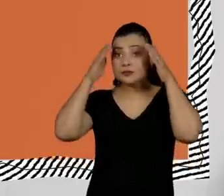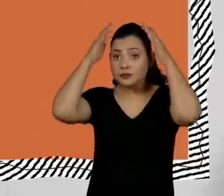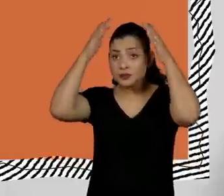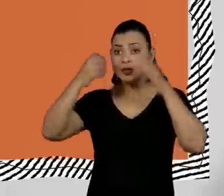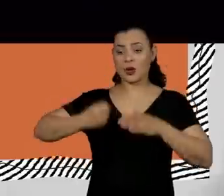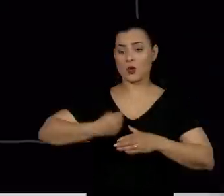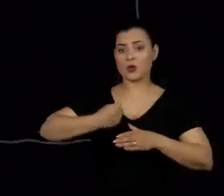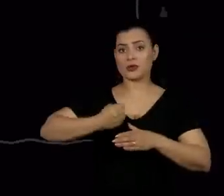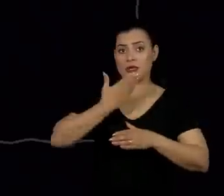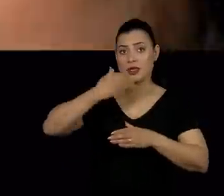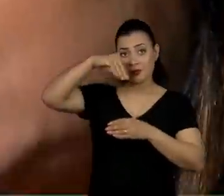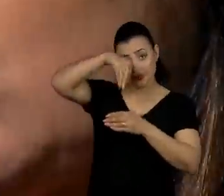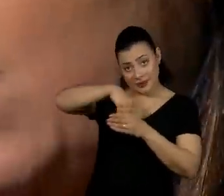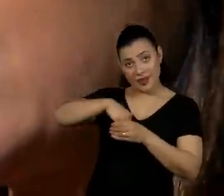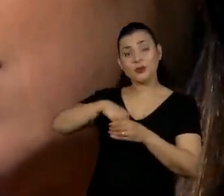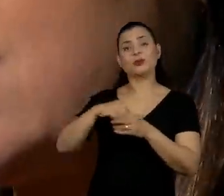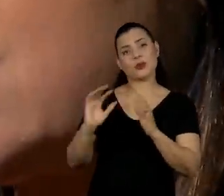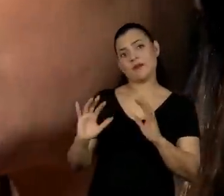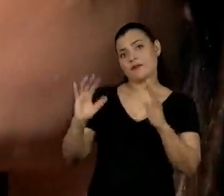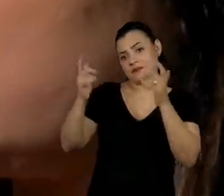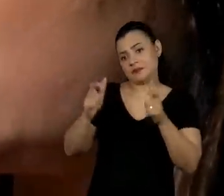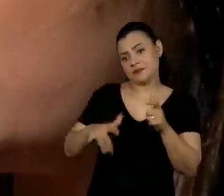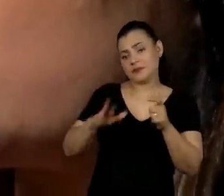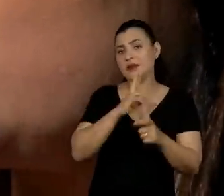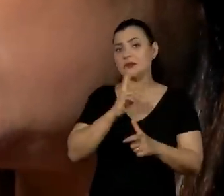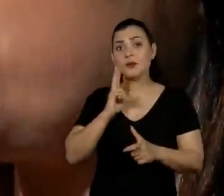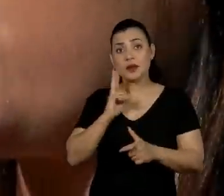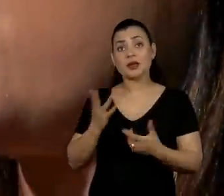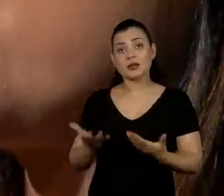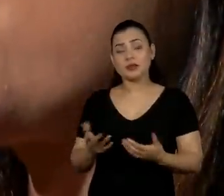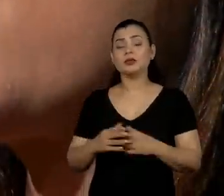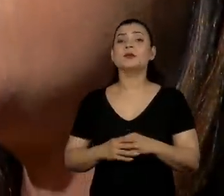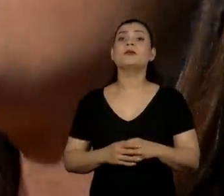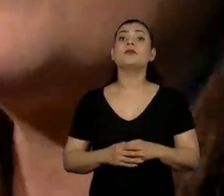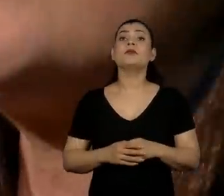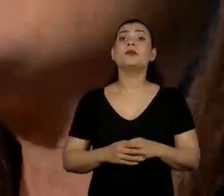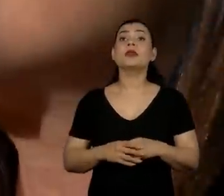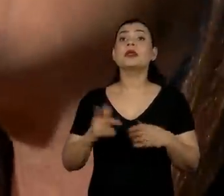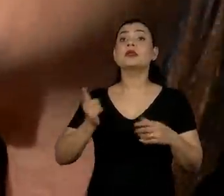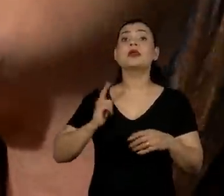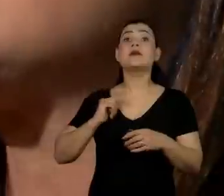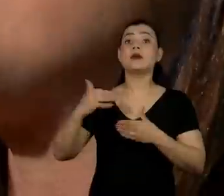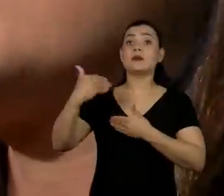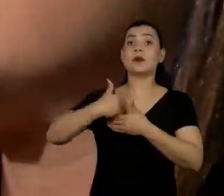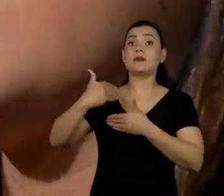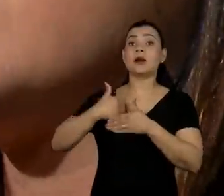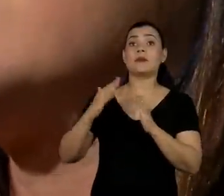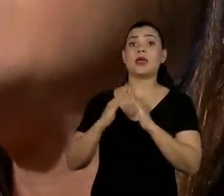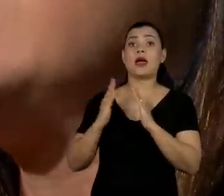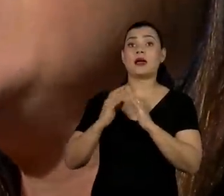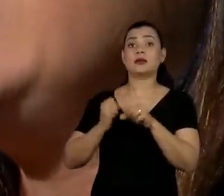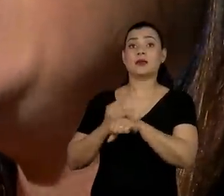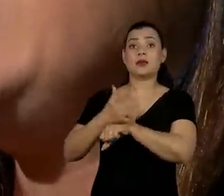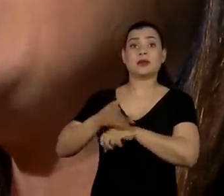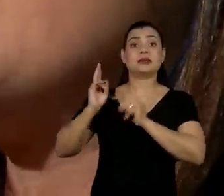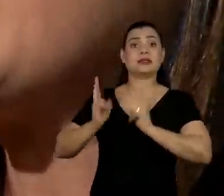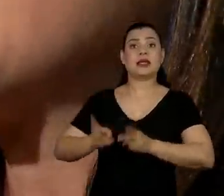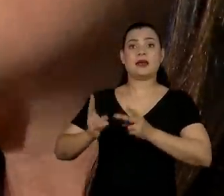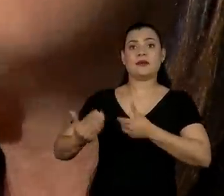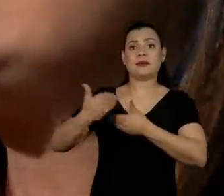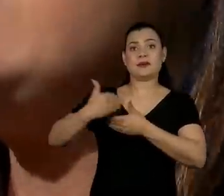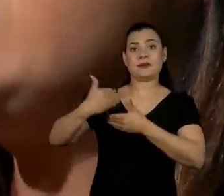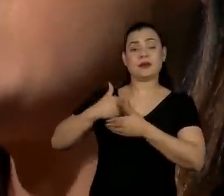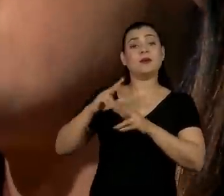cozinheiros desse né desse lugar desse restaurante dentro do IPO frequentava minha casa na madrugada então